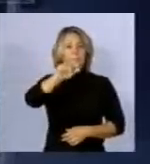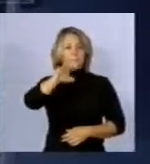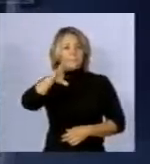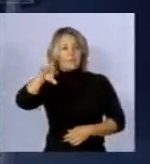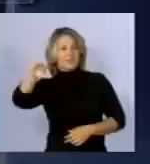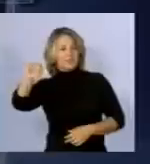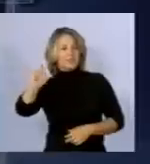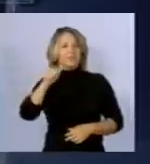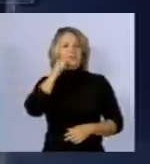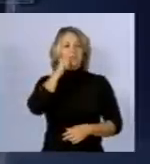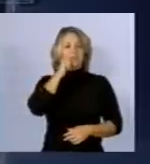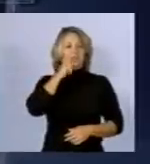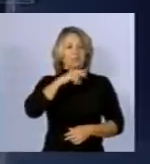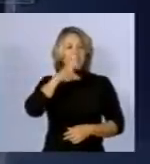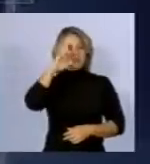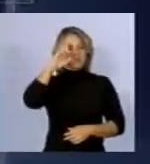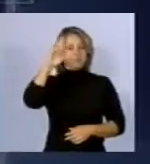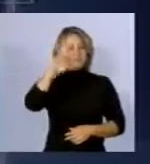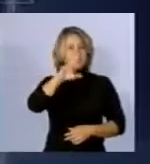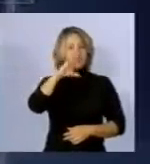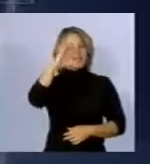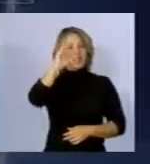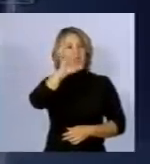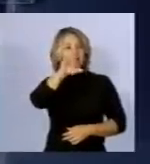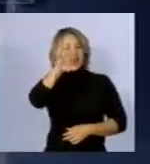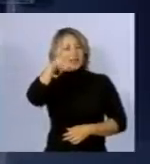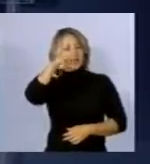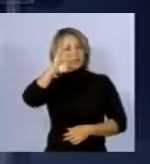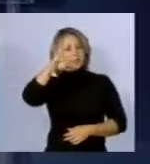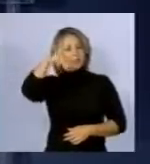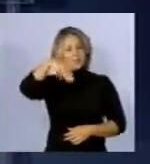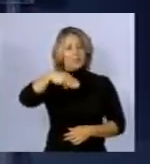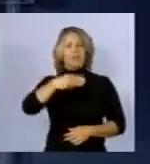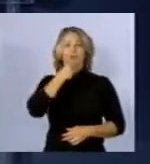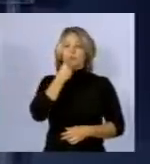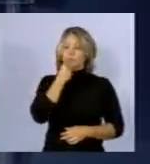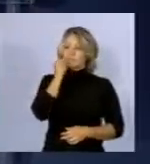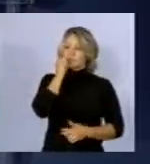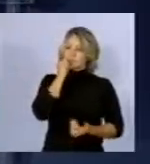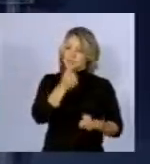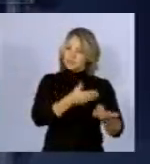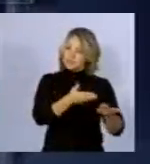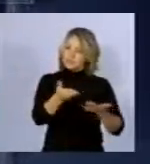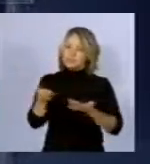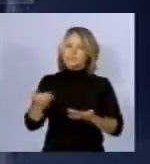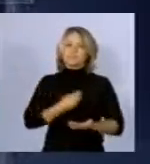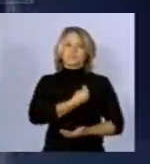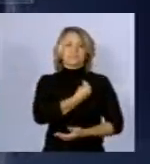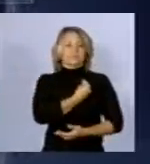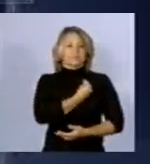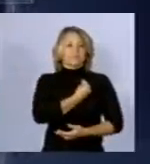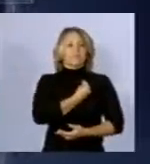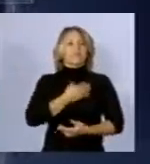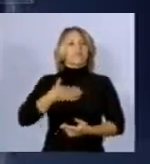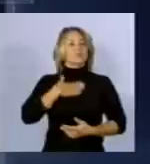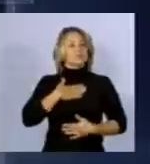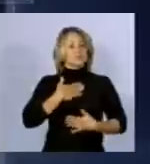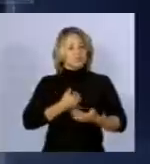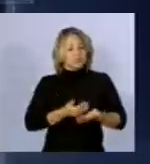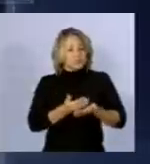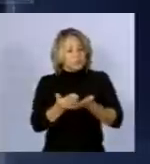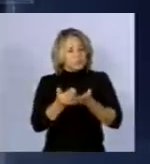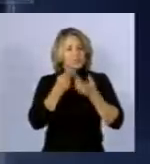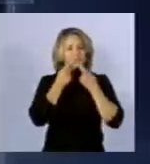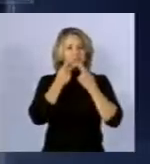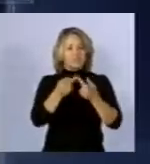Doutora Carmen Lúcia senhoras e senhores eu gostaria de iniciar eh dizendo que nós do núcleo de